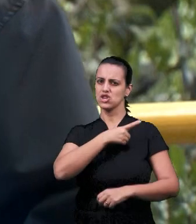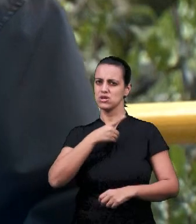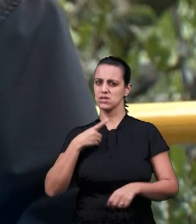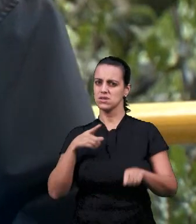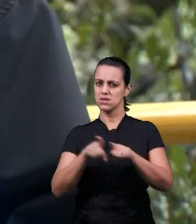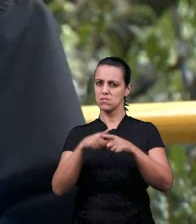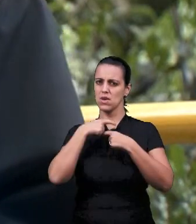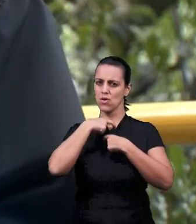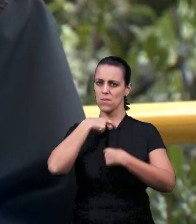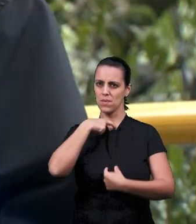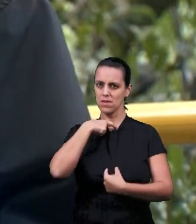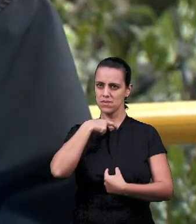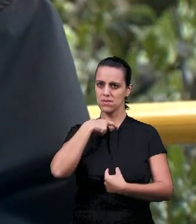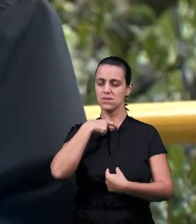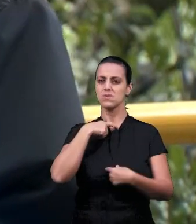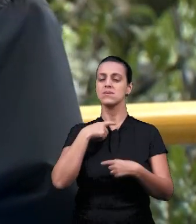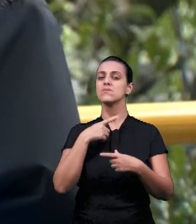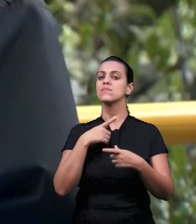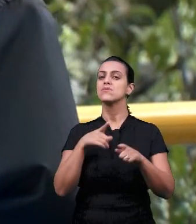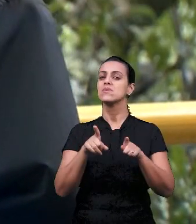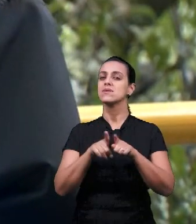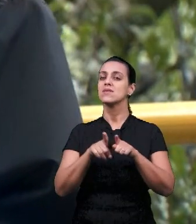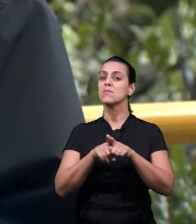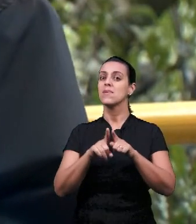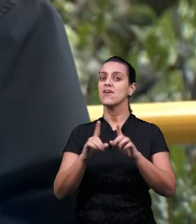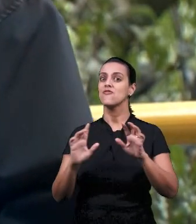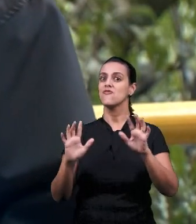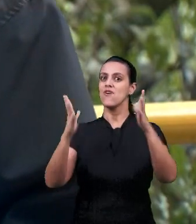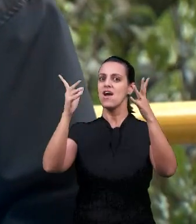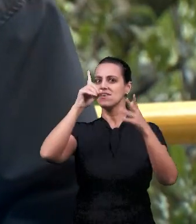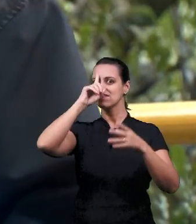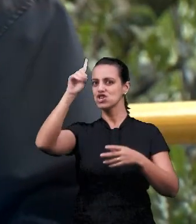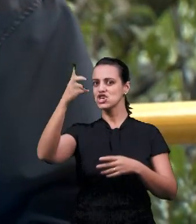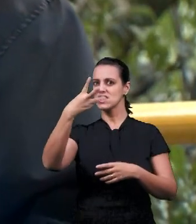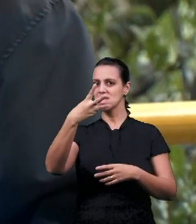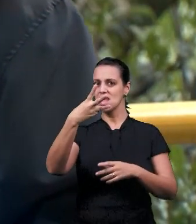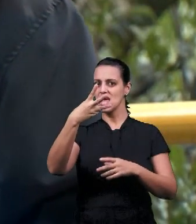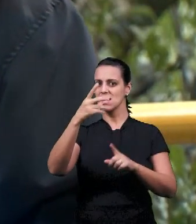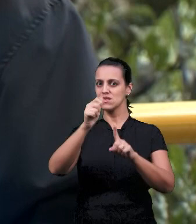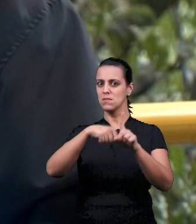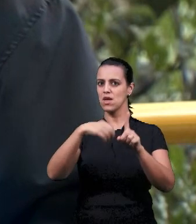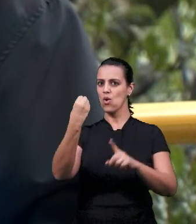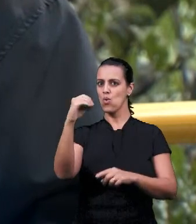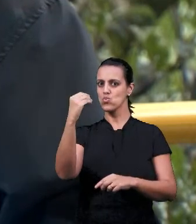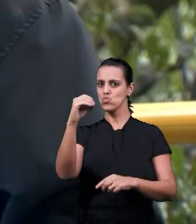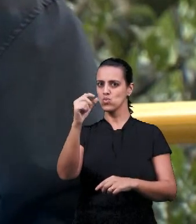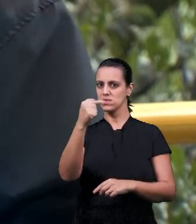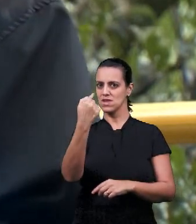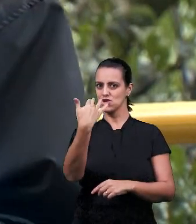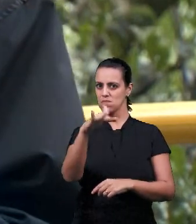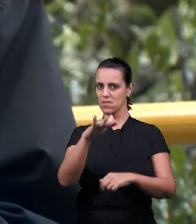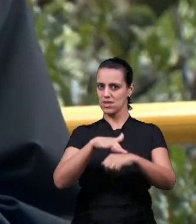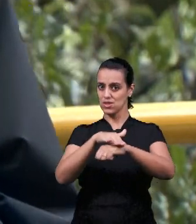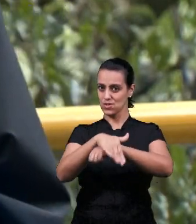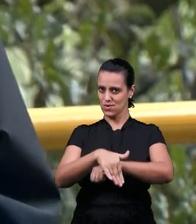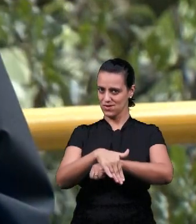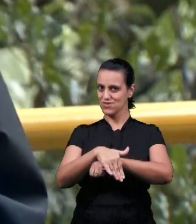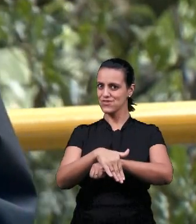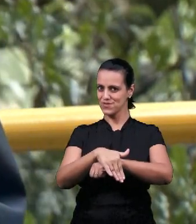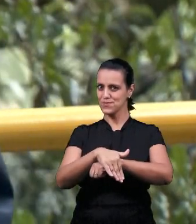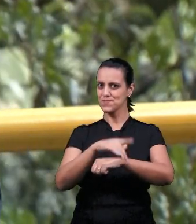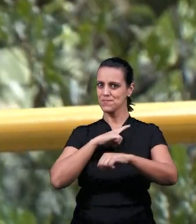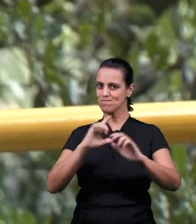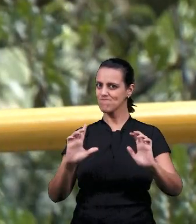teremos uma grande festa no dia 3 de outubro, às 7:30 da noite, será programado para o Brasil inteiro, onde vamos ter